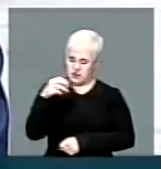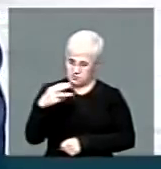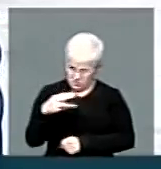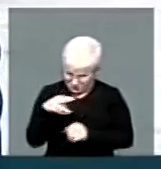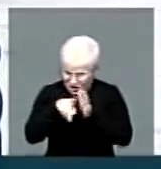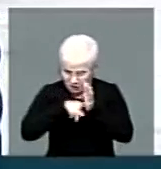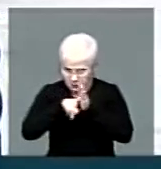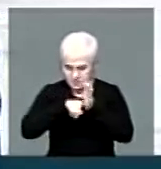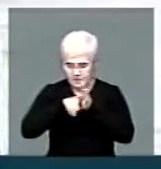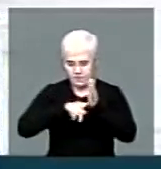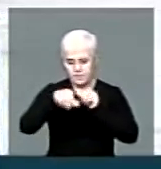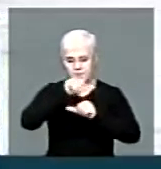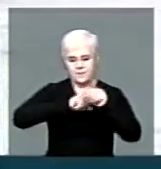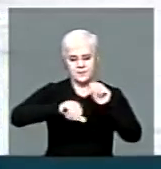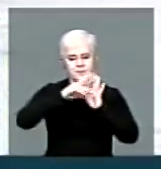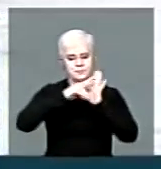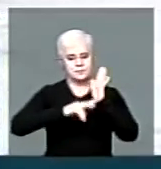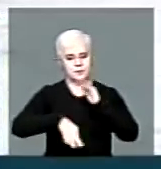de